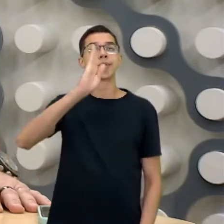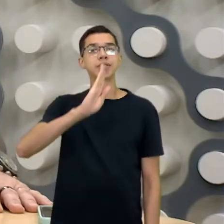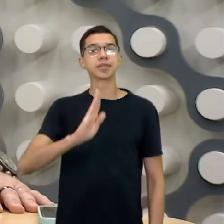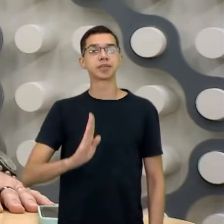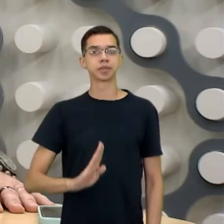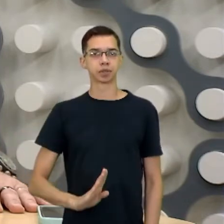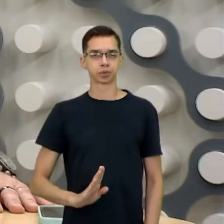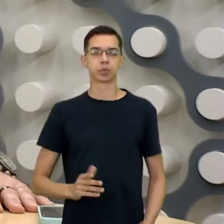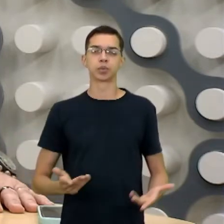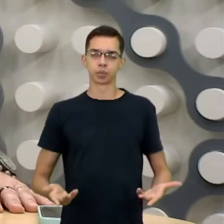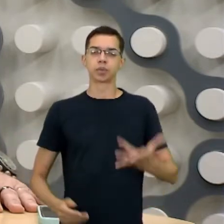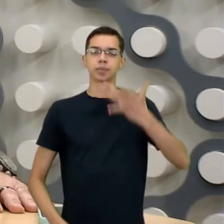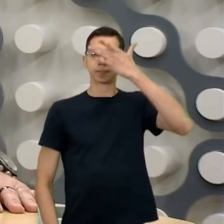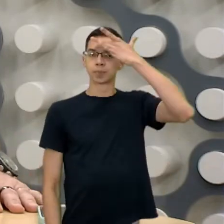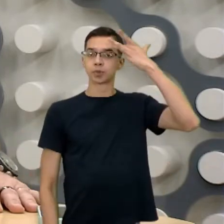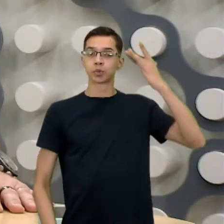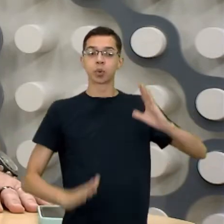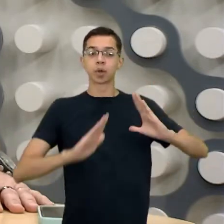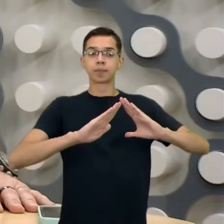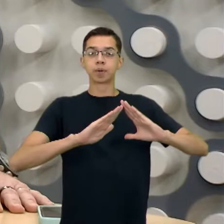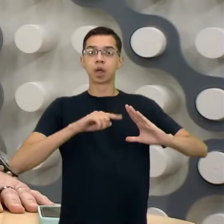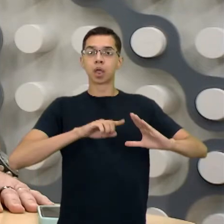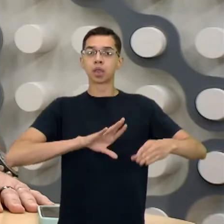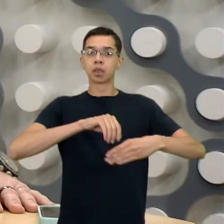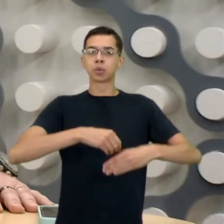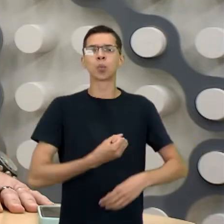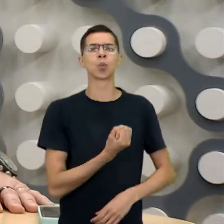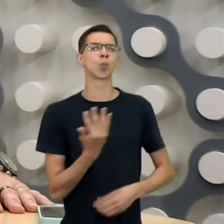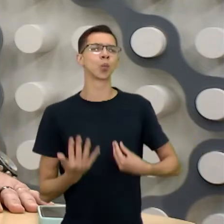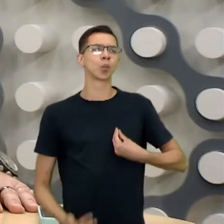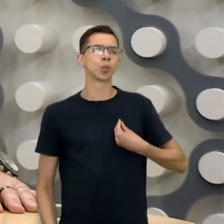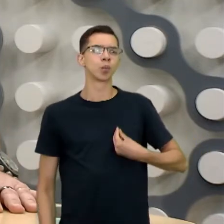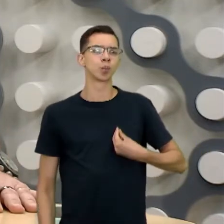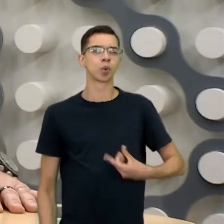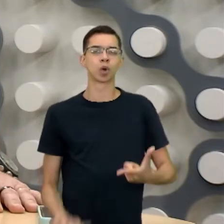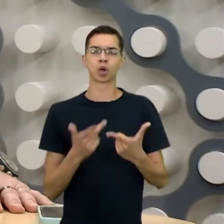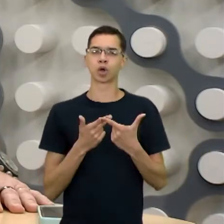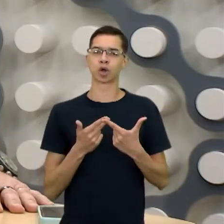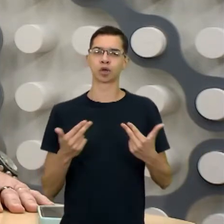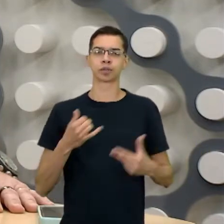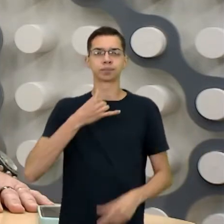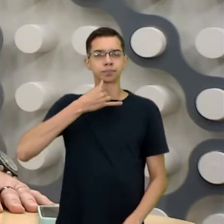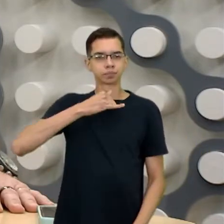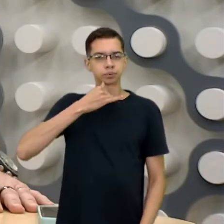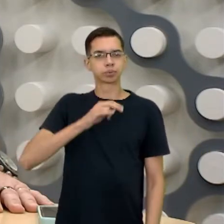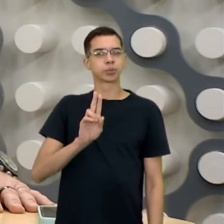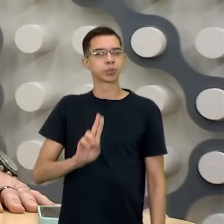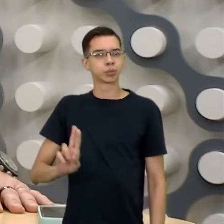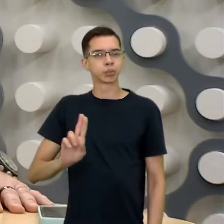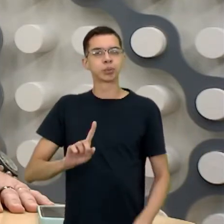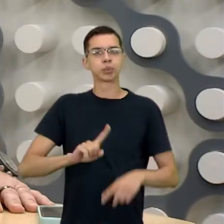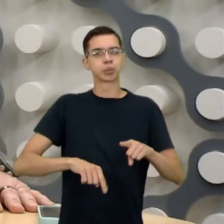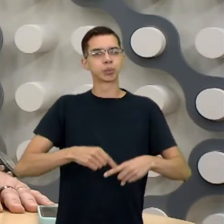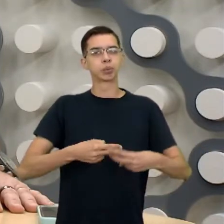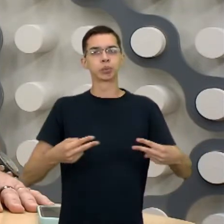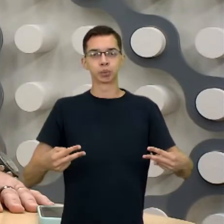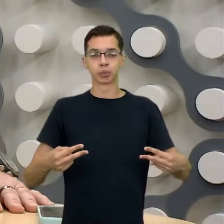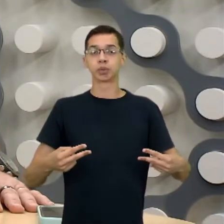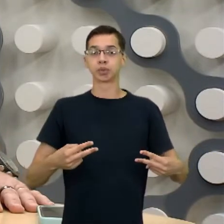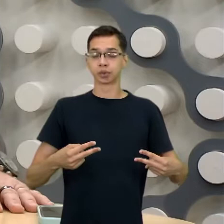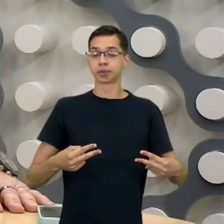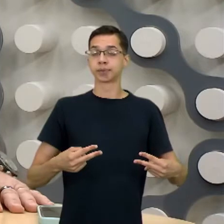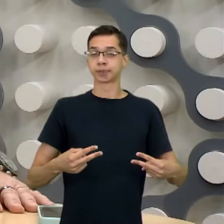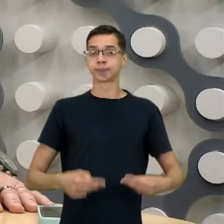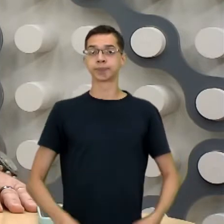moram lá, né? Os utensílios domésticos que se tem lá, principalmente aí nas partes eletrônicas,